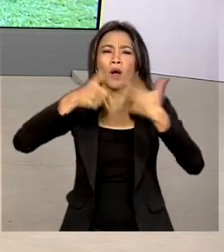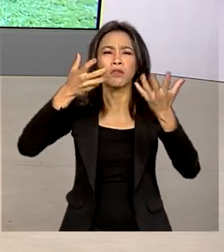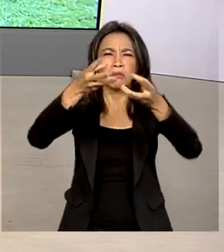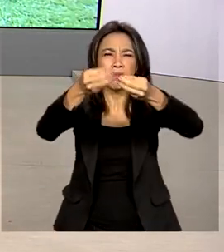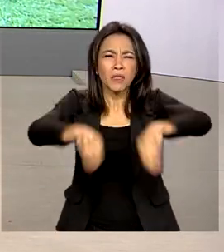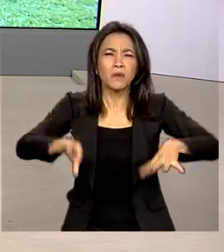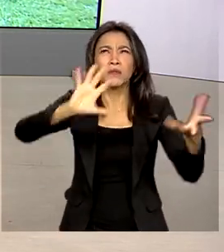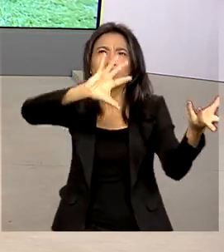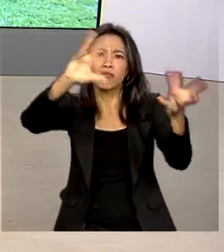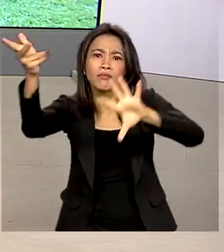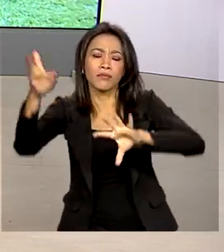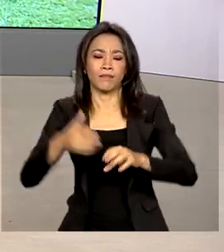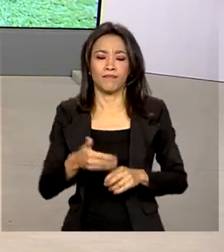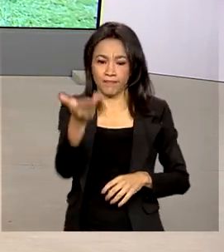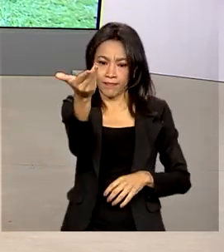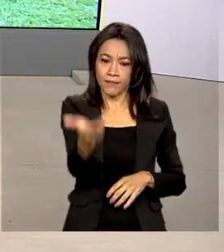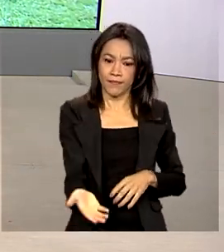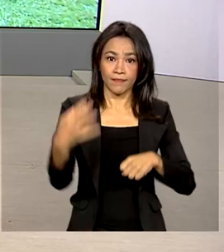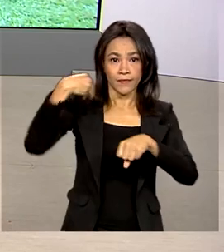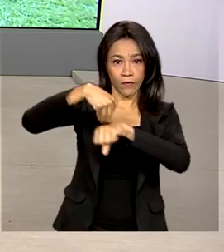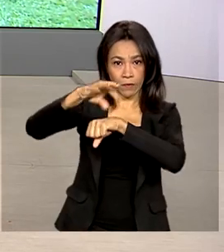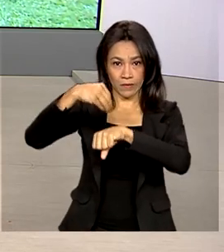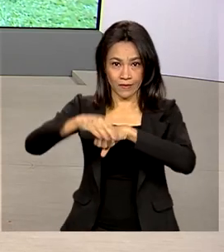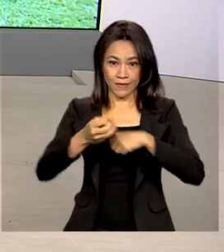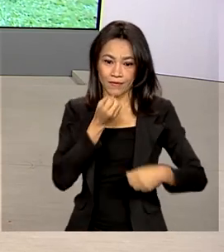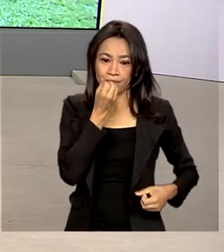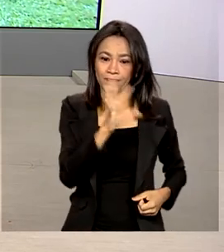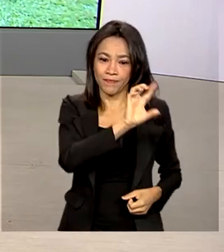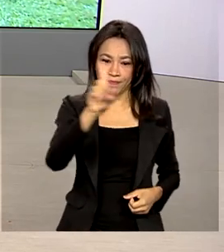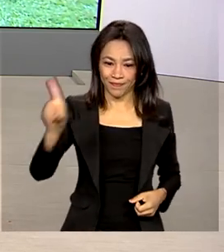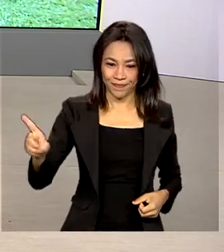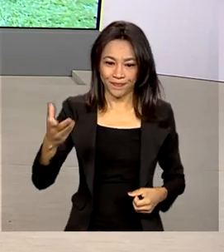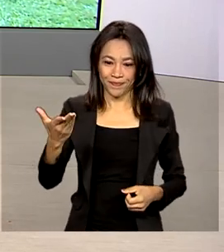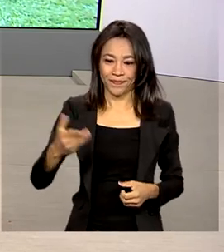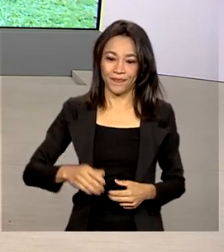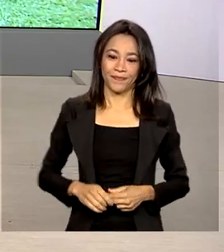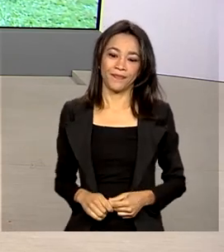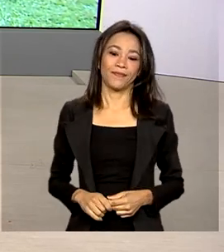tem os detalhes ao vivo para a gente. Glauco, bom dia.